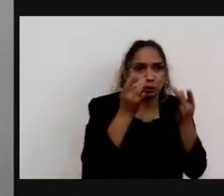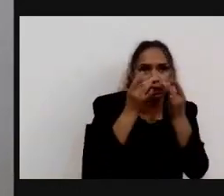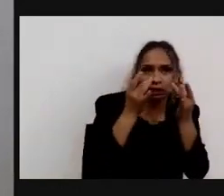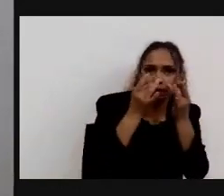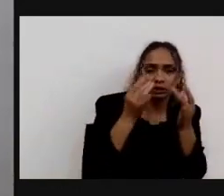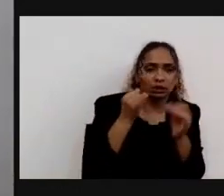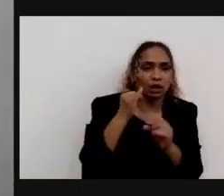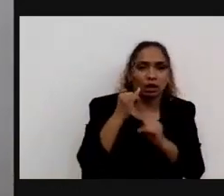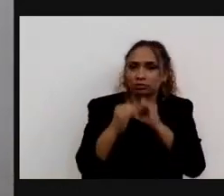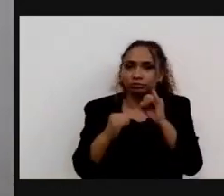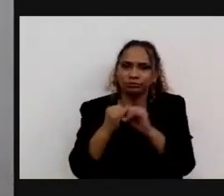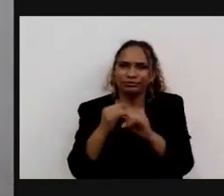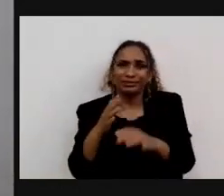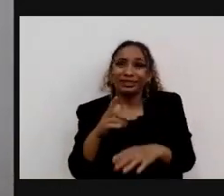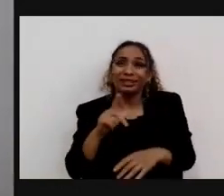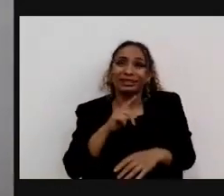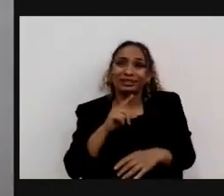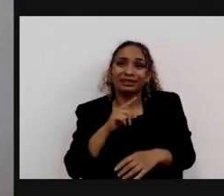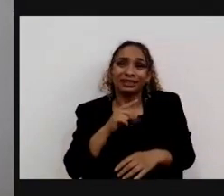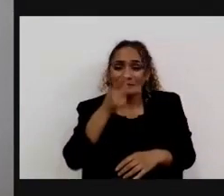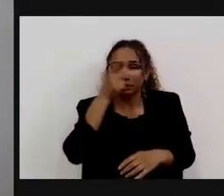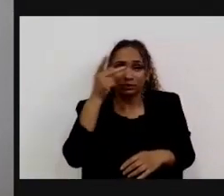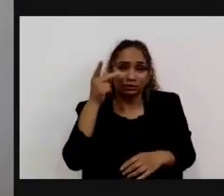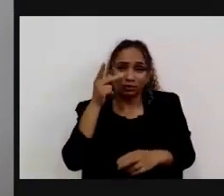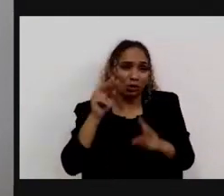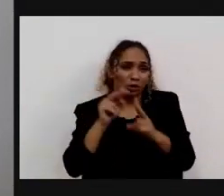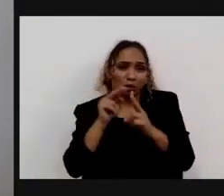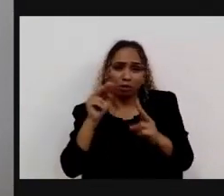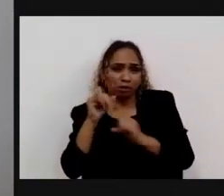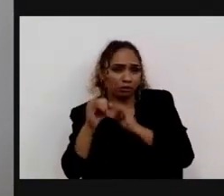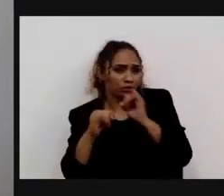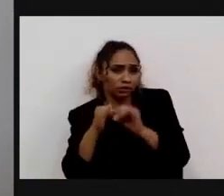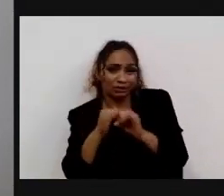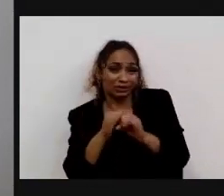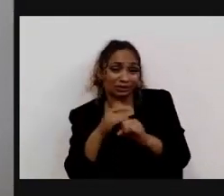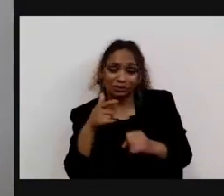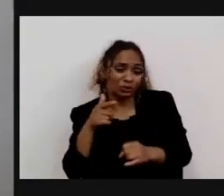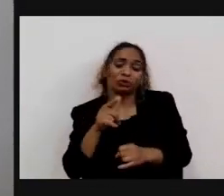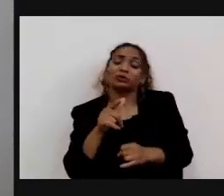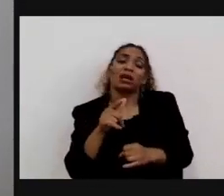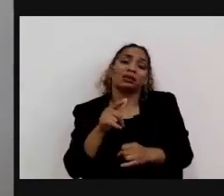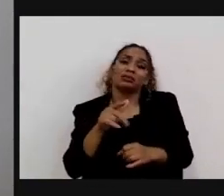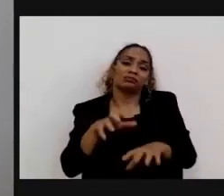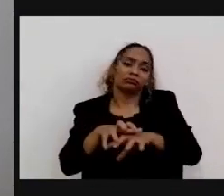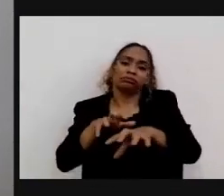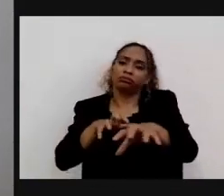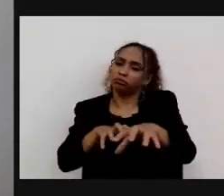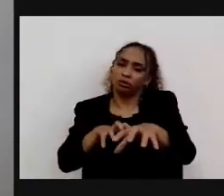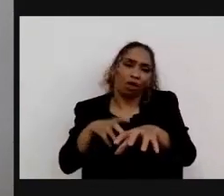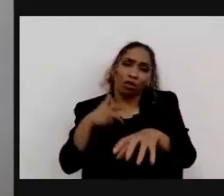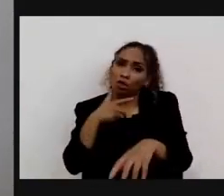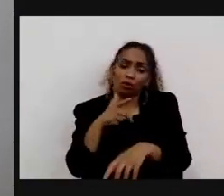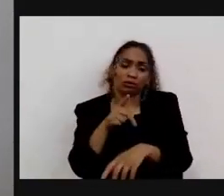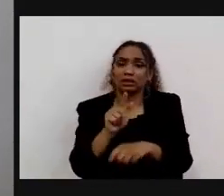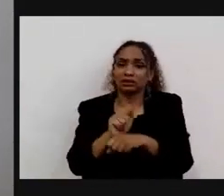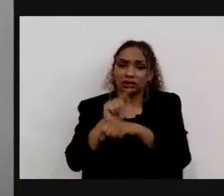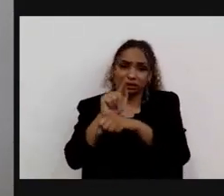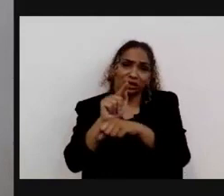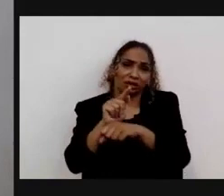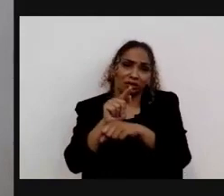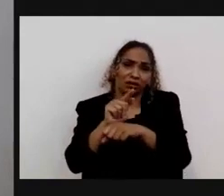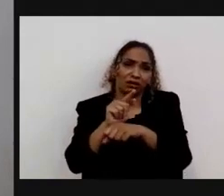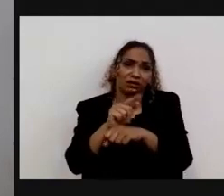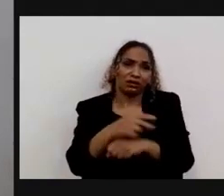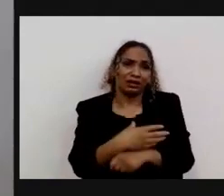tem gente que não se adapta no teletrabalho tem gente que não consegue trabalhar no teletrabalho isso acontece não consegue gerenciar coisas